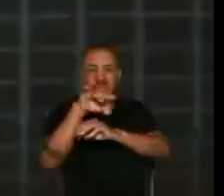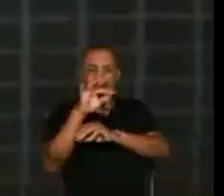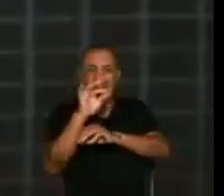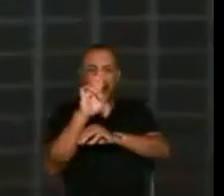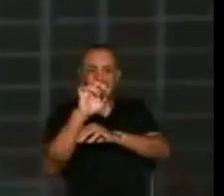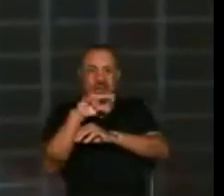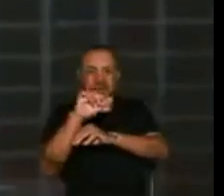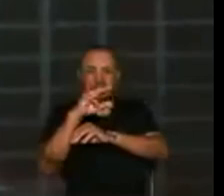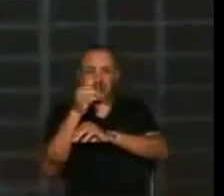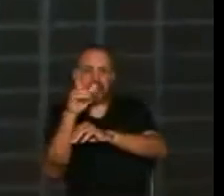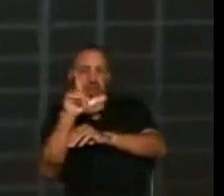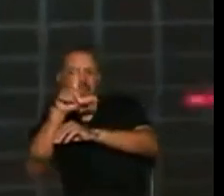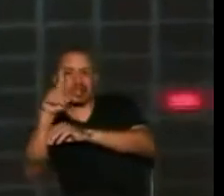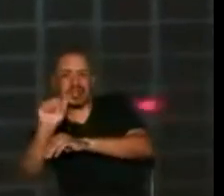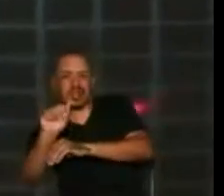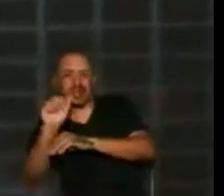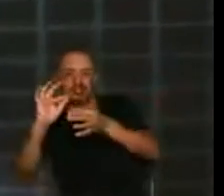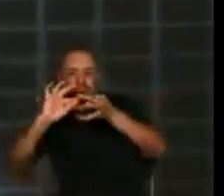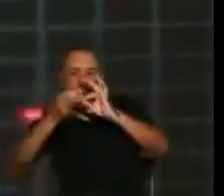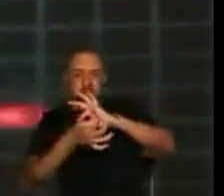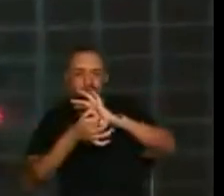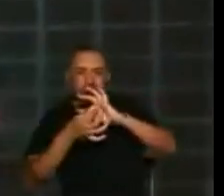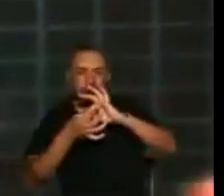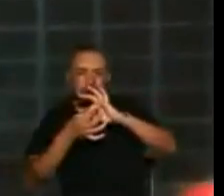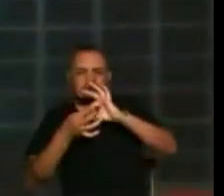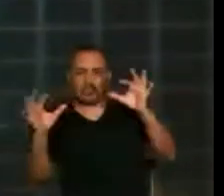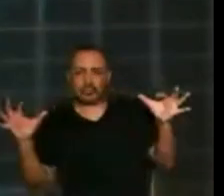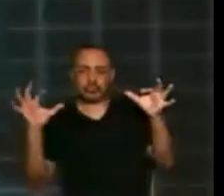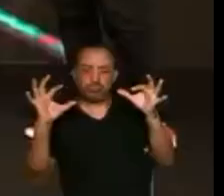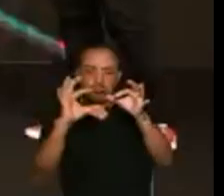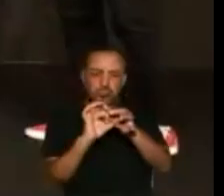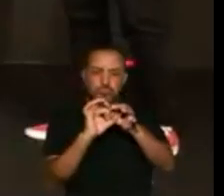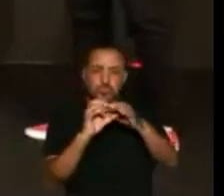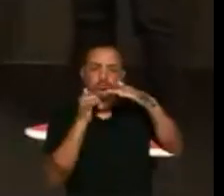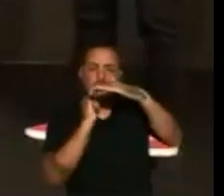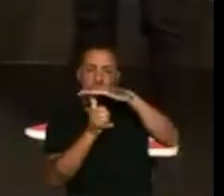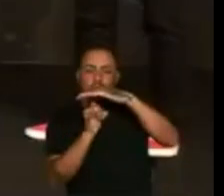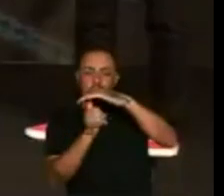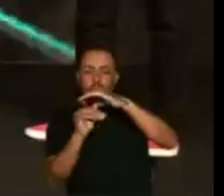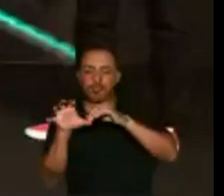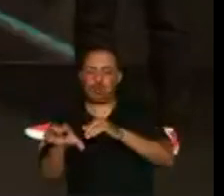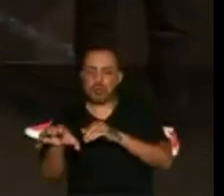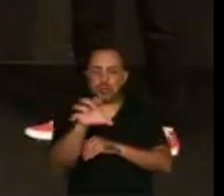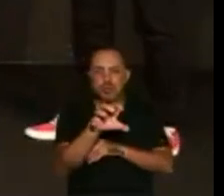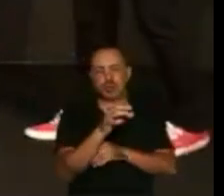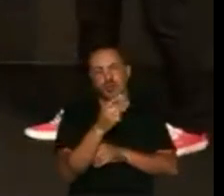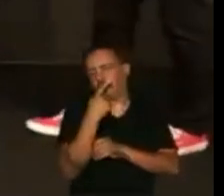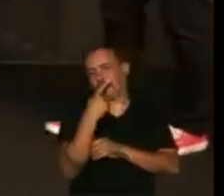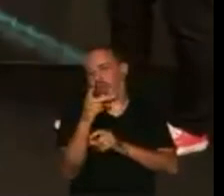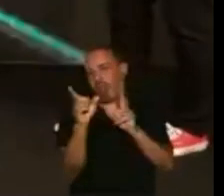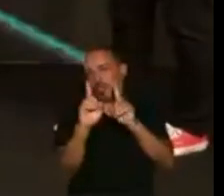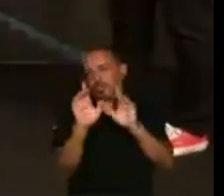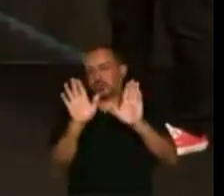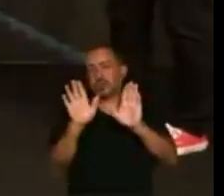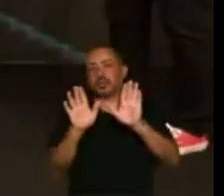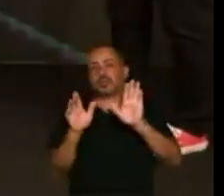visa fazer a ponte de algumas startups aqui da região com o mercado estrangeiro de tecnologia. Não vou dar spoilers, vou deixar o Juliano